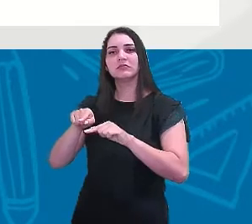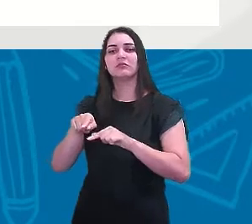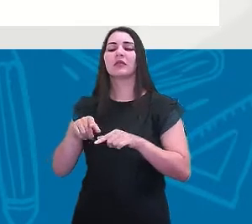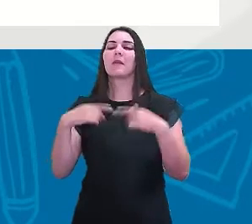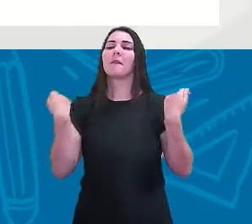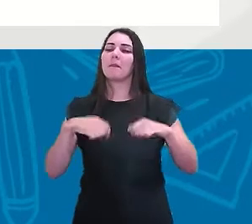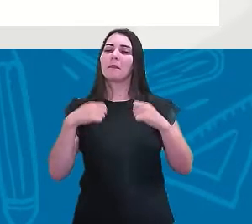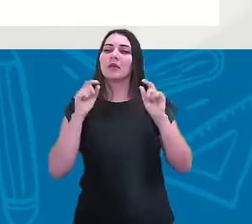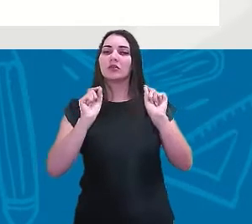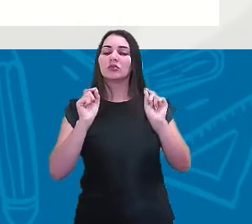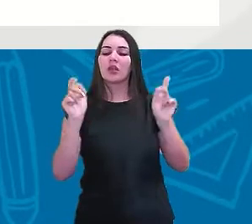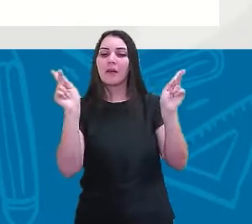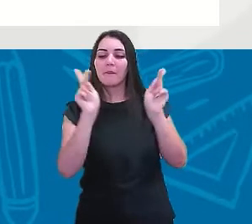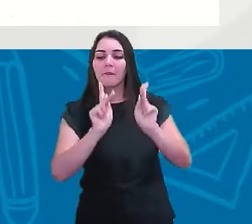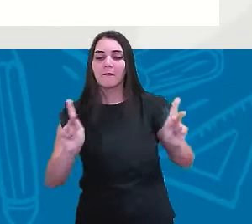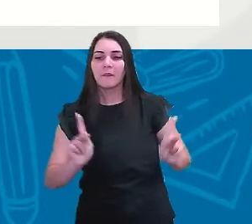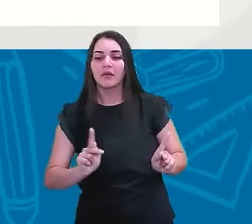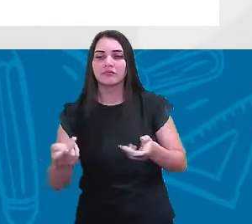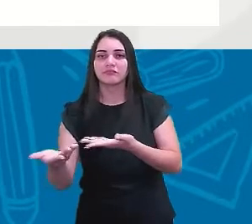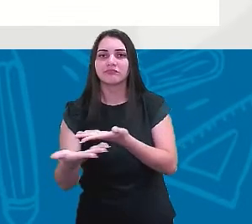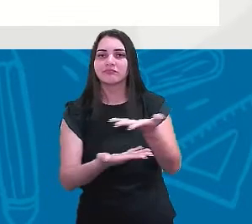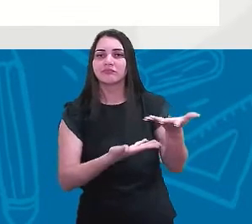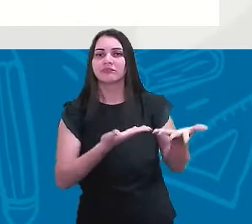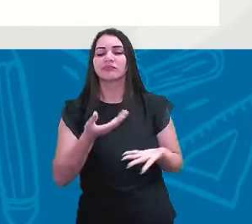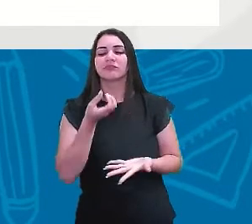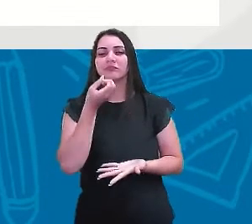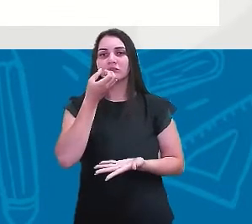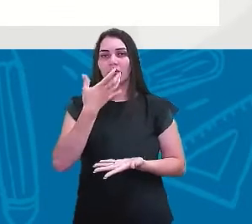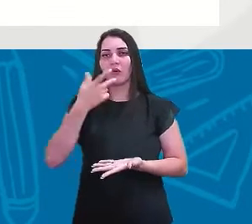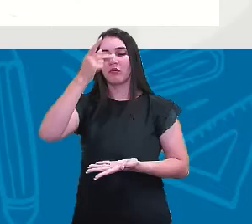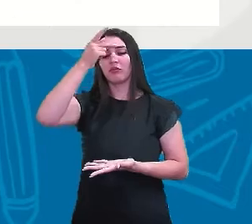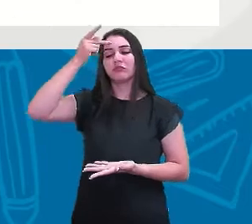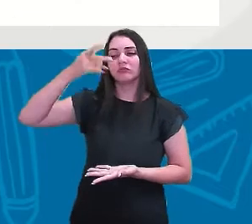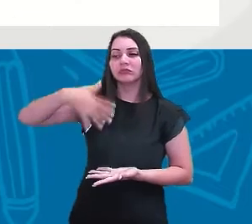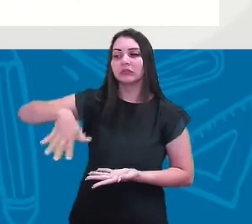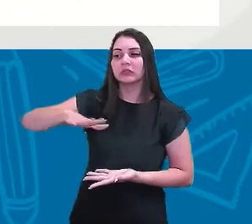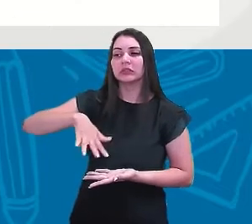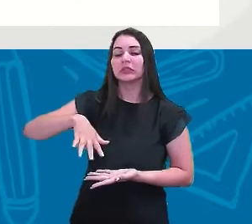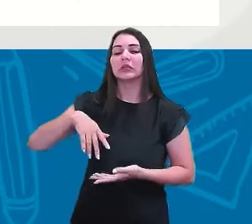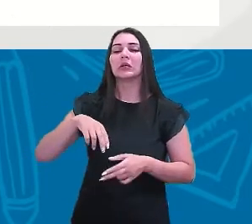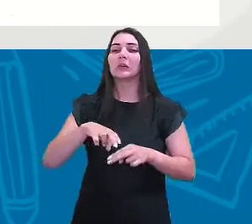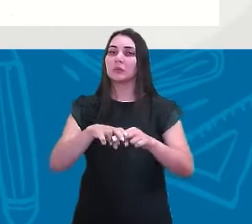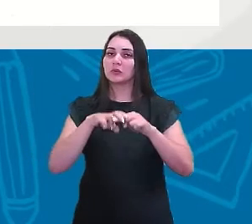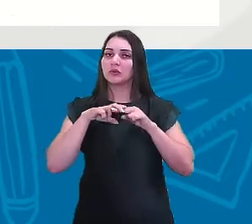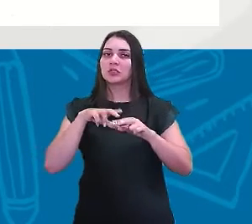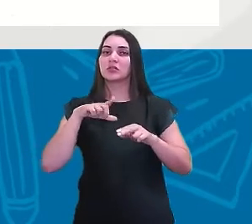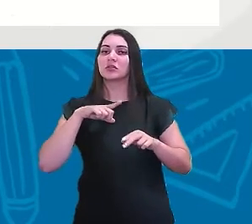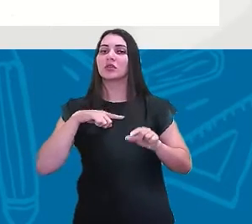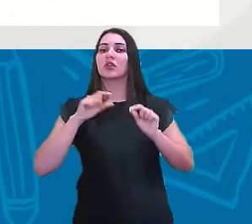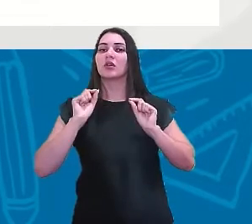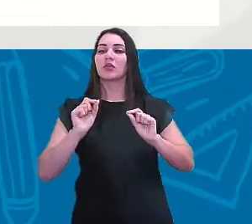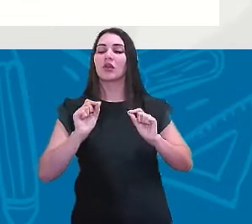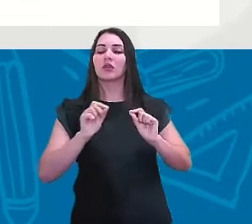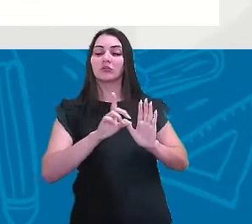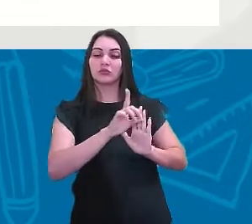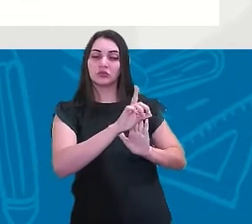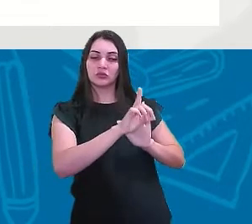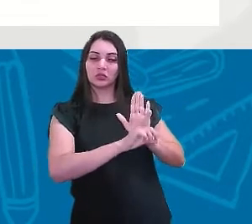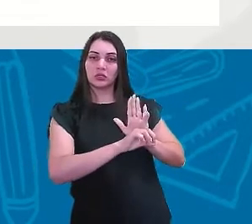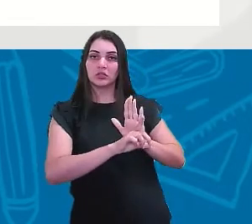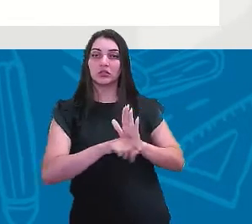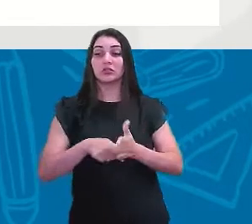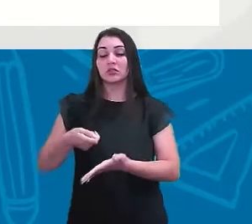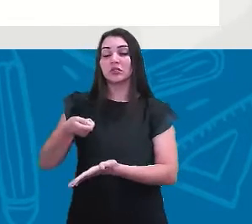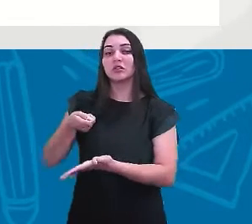né, o bom convívio entre as pessoas. Então, por isso que existe os direitos e os deveres, que são regras